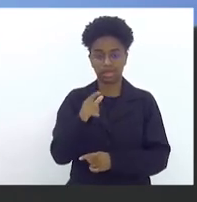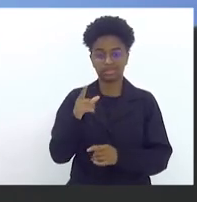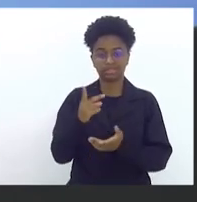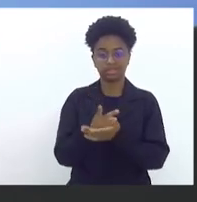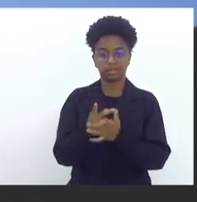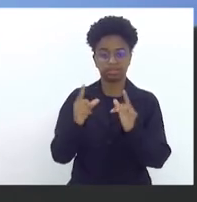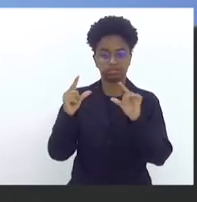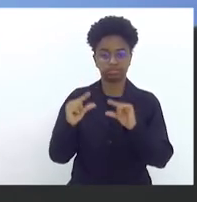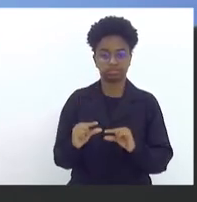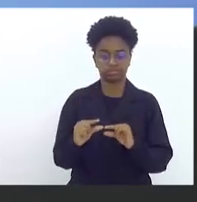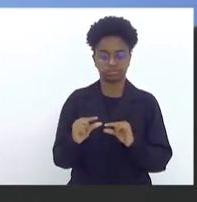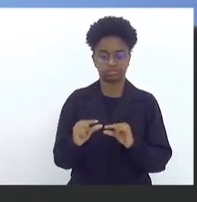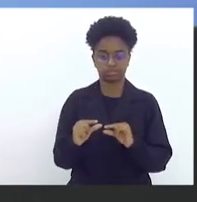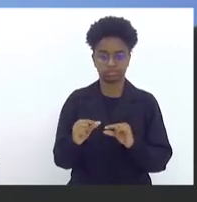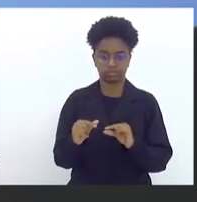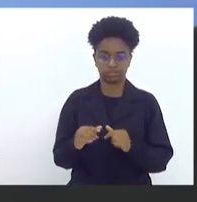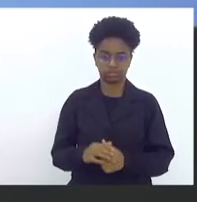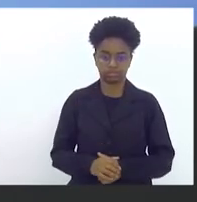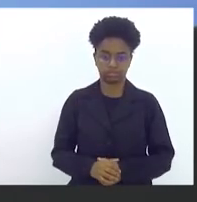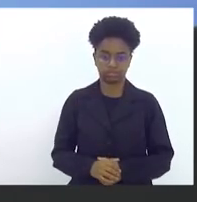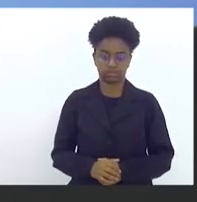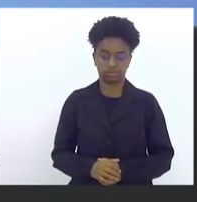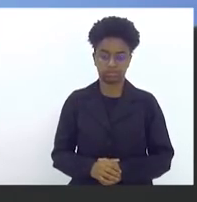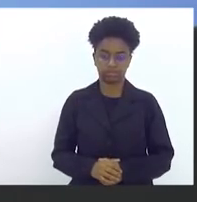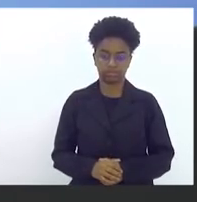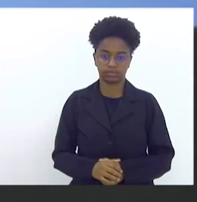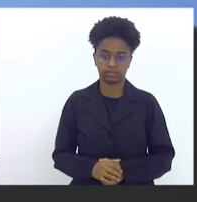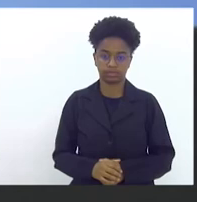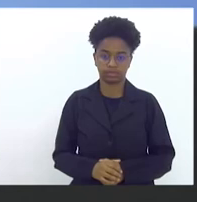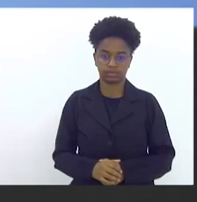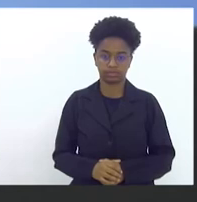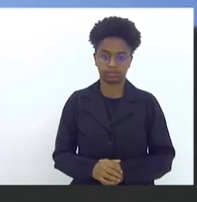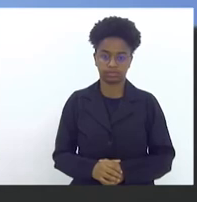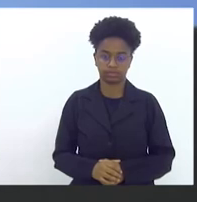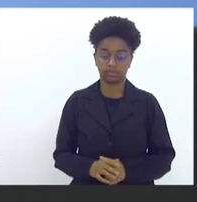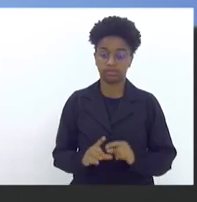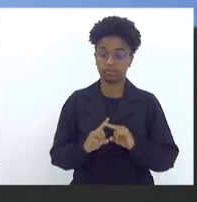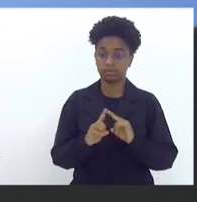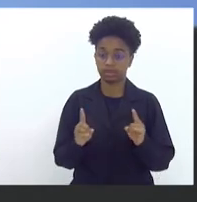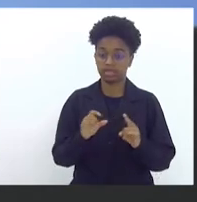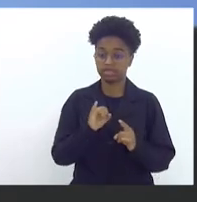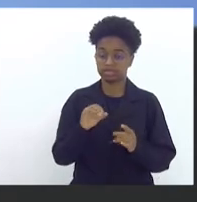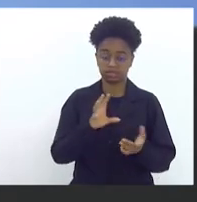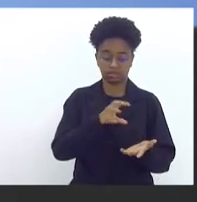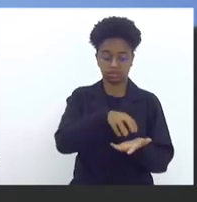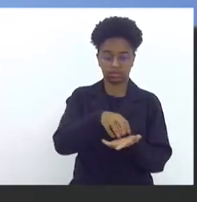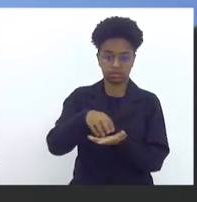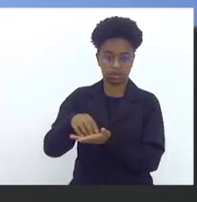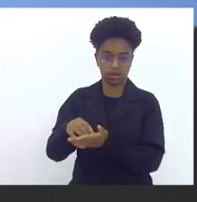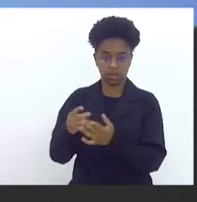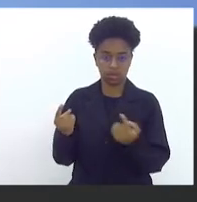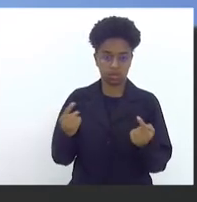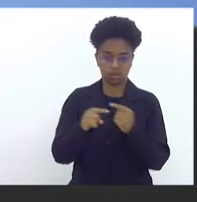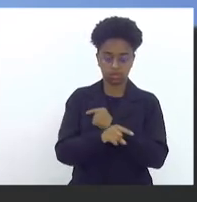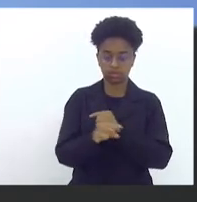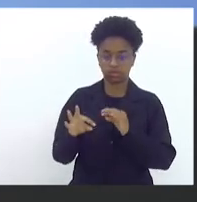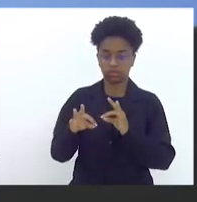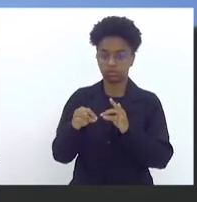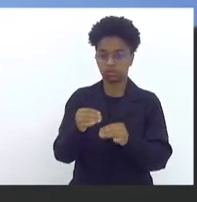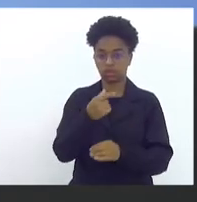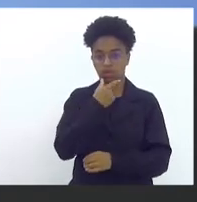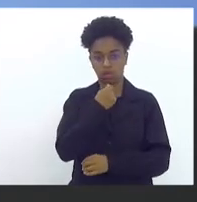menor de sucesso uma denúncia enquanto que na promotoria territorial é um inverso né todos os homens que chegaram